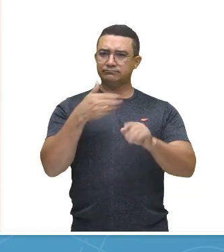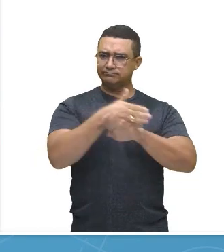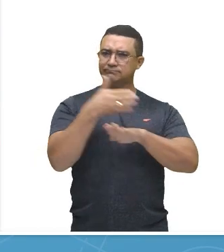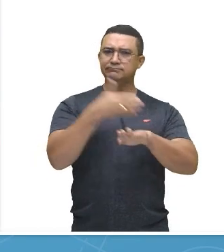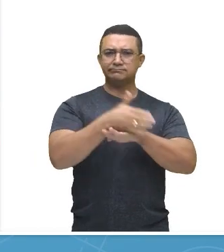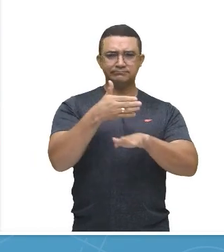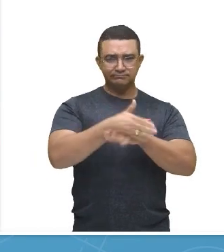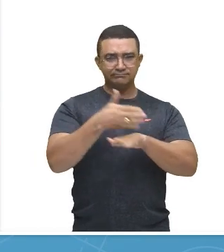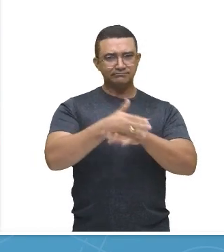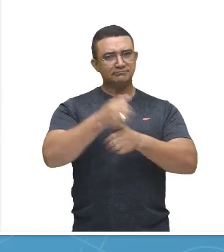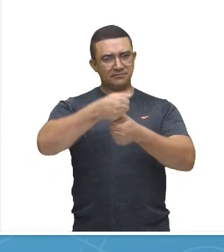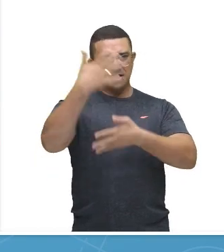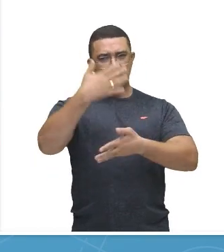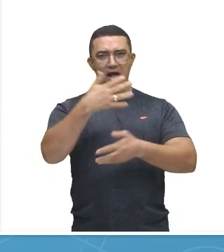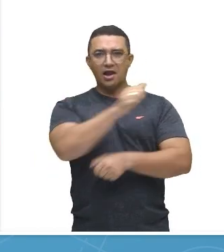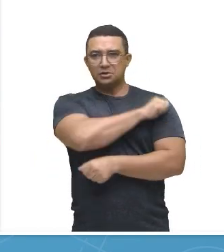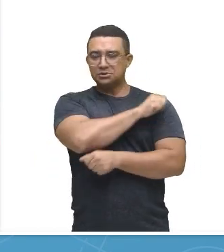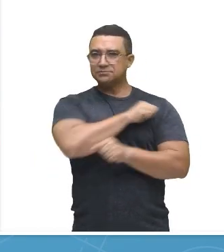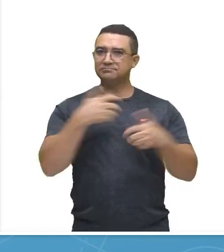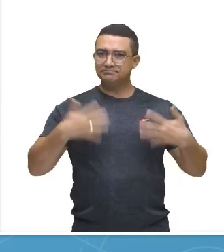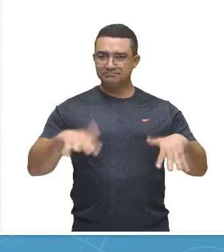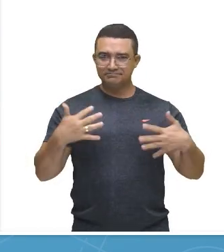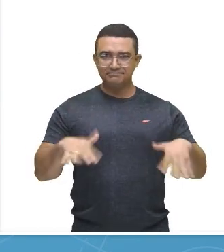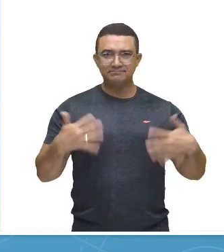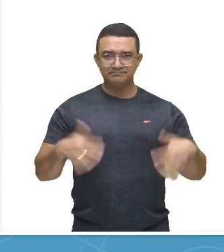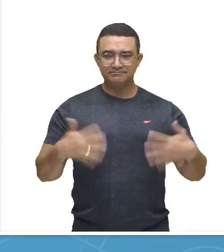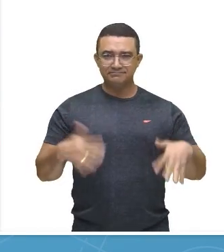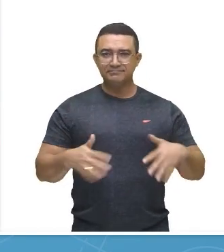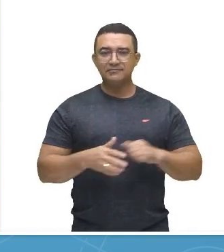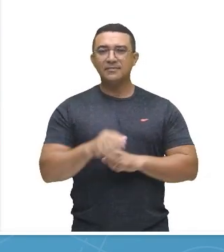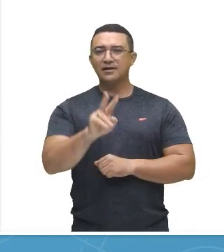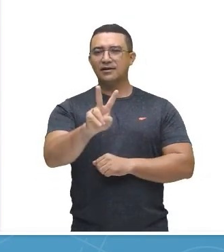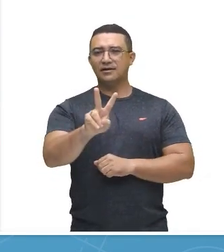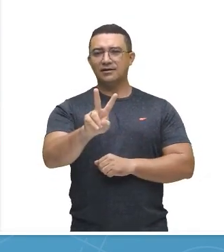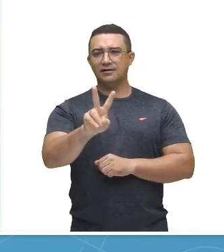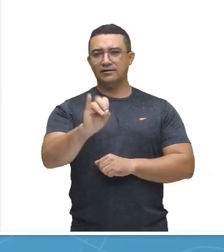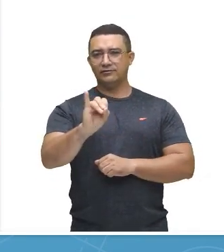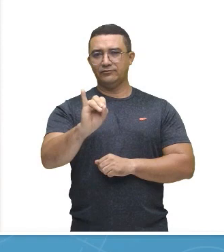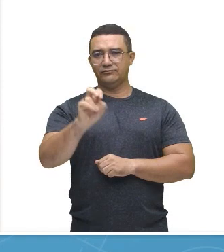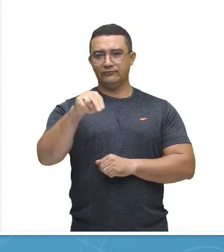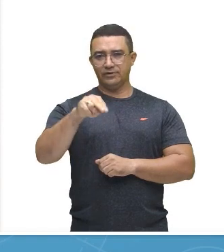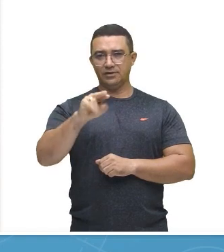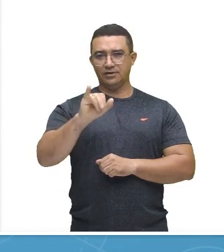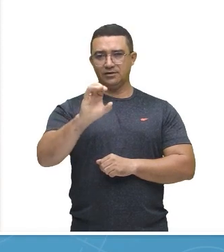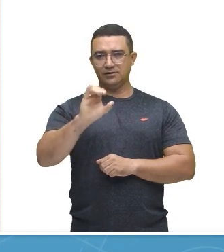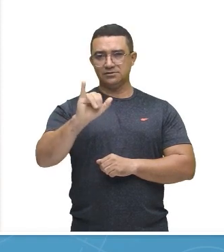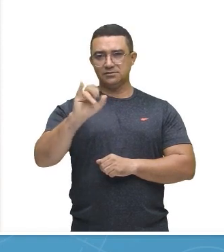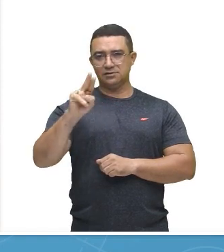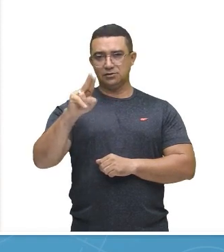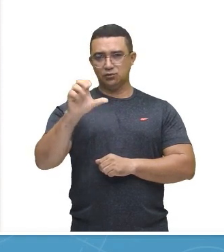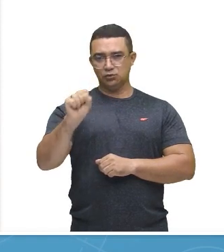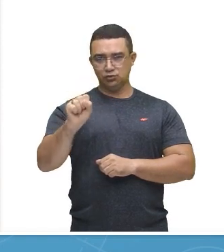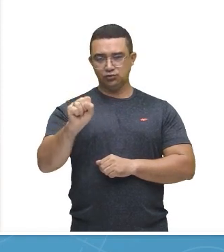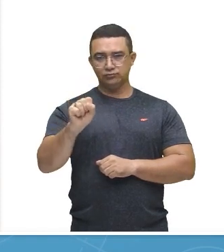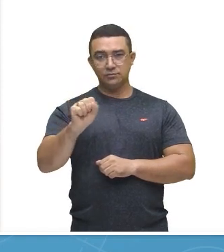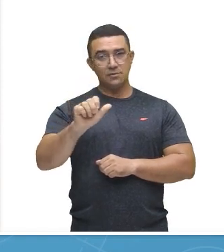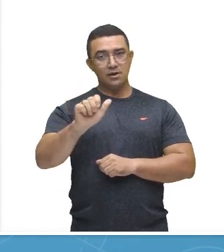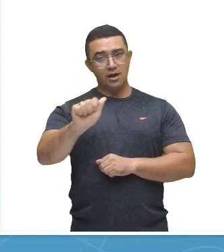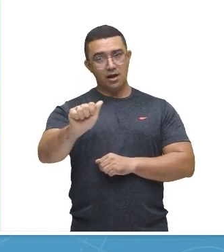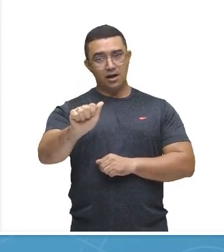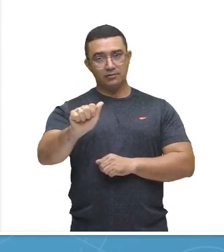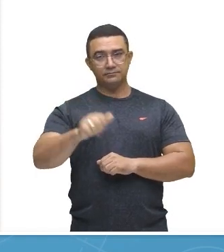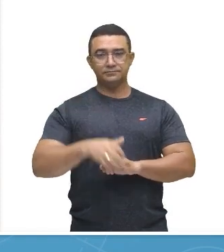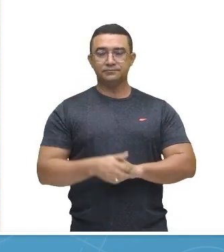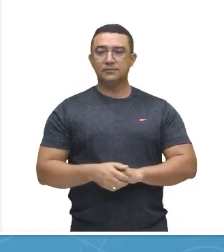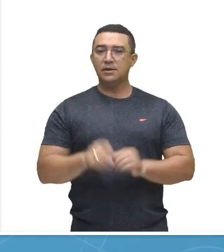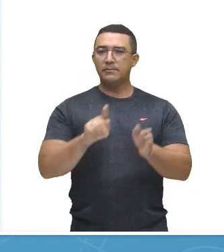participando. Aqui também, quem mais aqui participando? Vinícius, questão 1, letra A, e também questão 2, letra C,